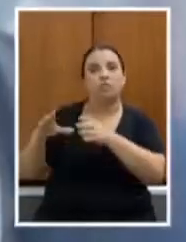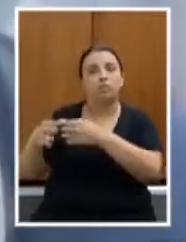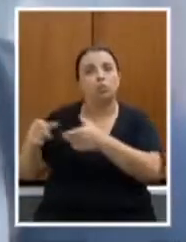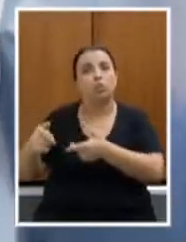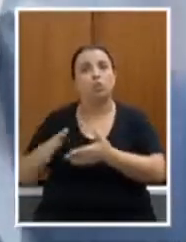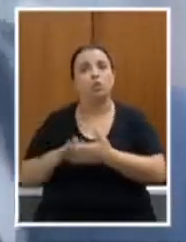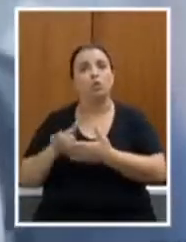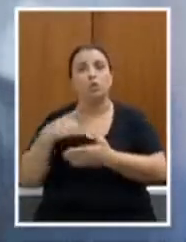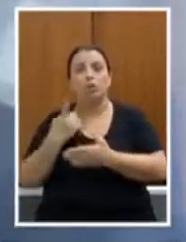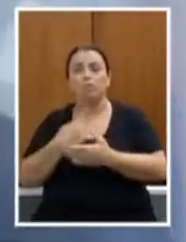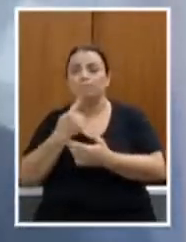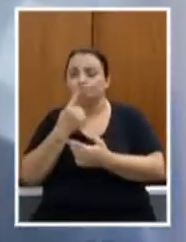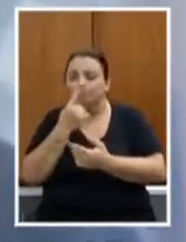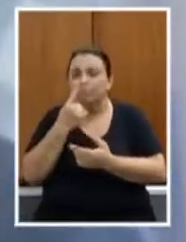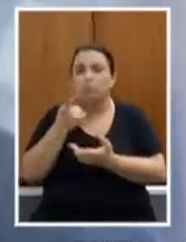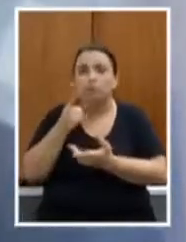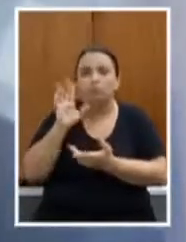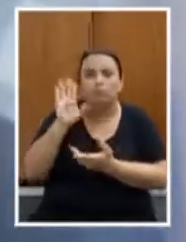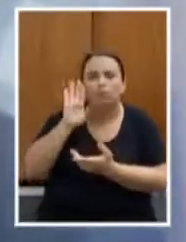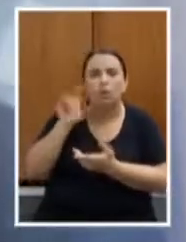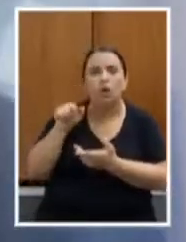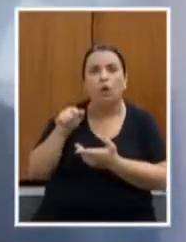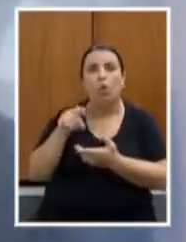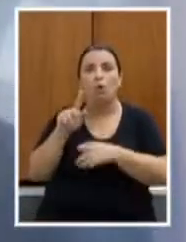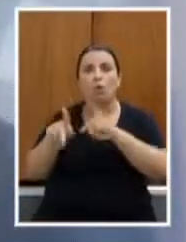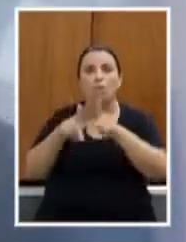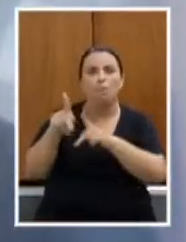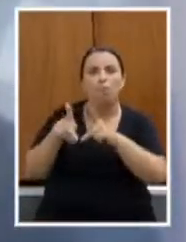povo desta maneira remota.